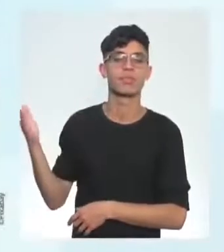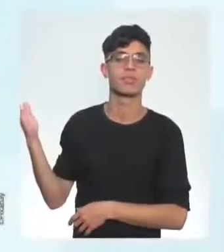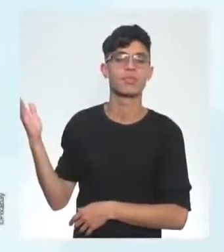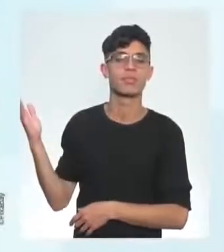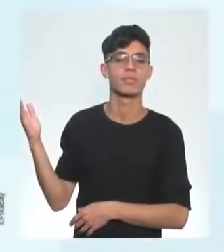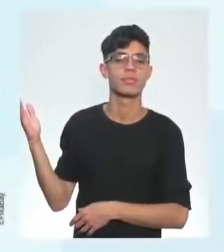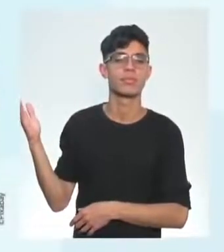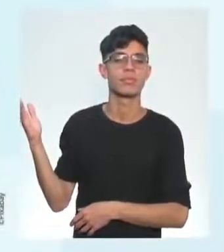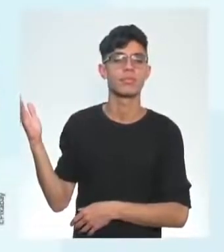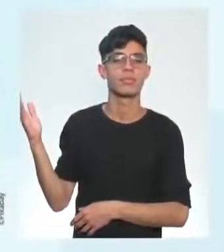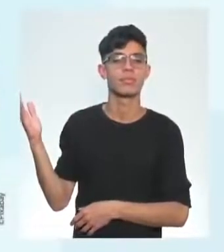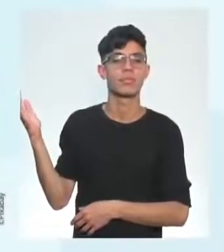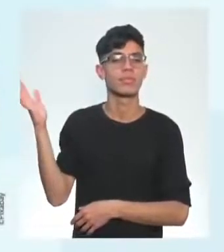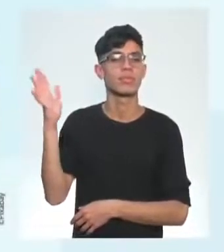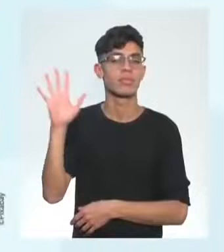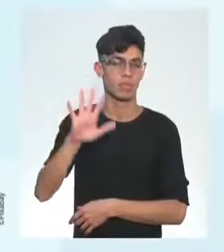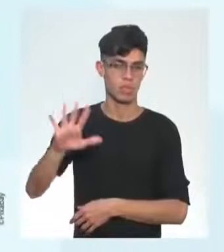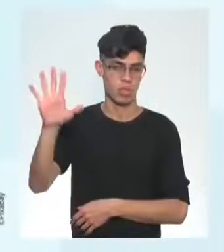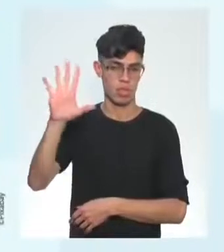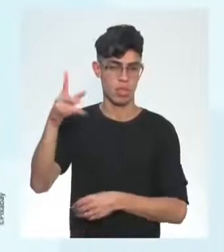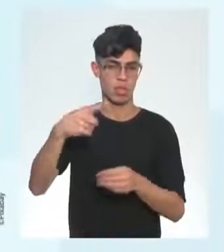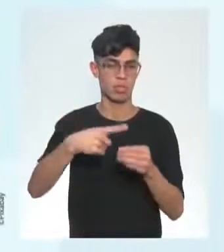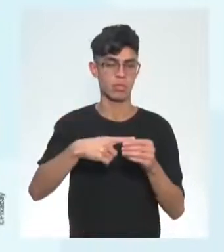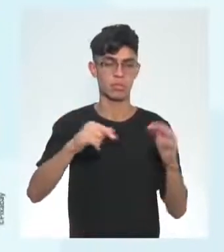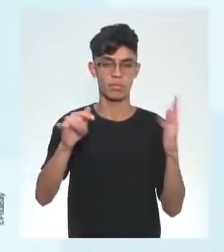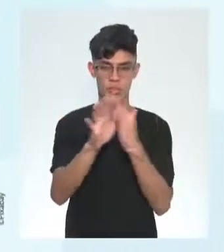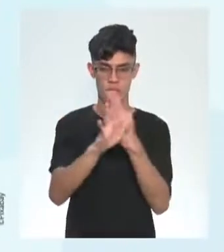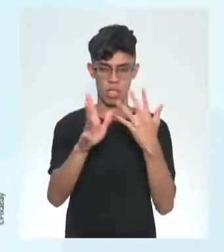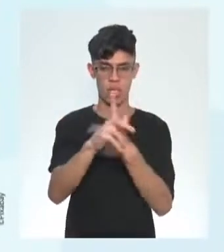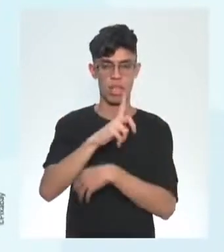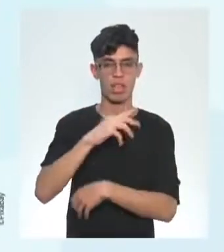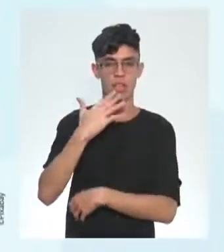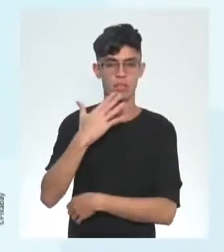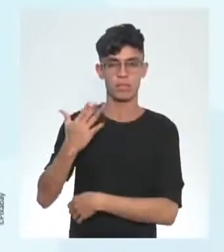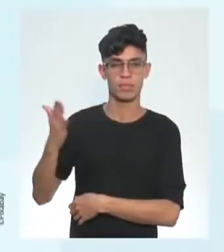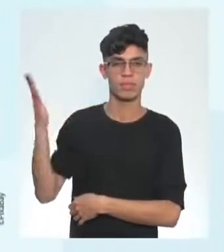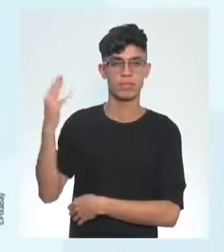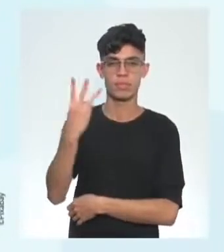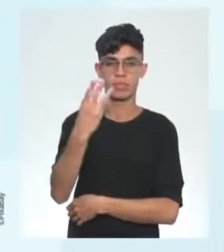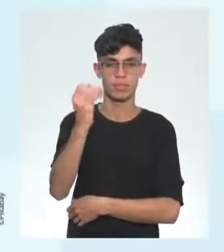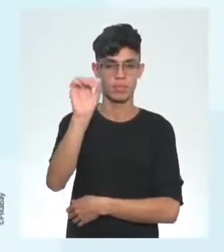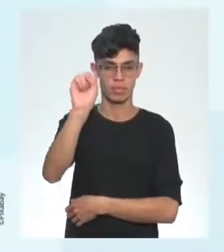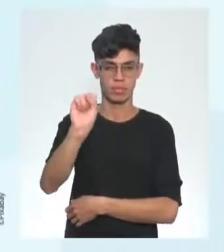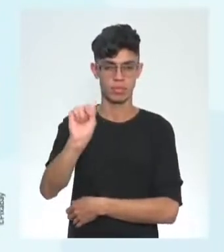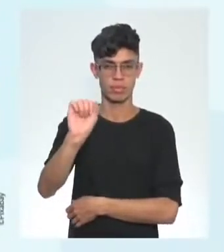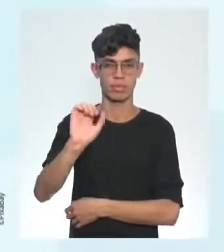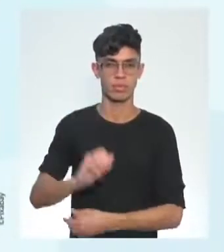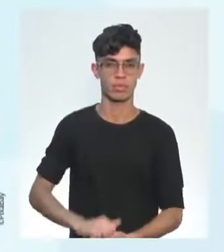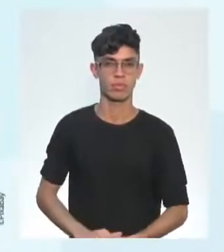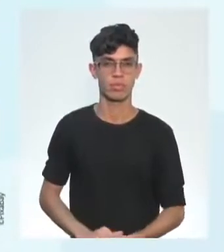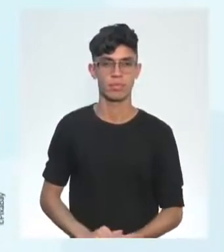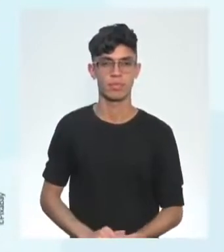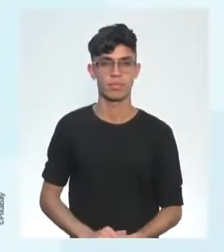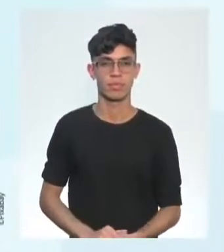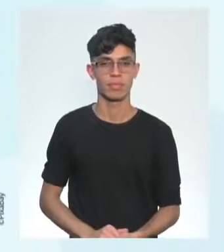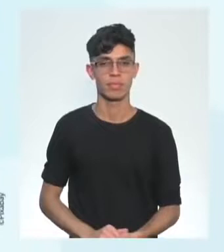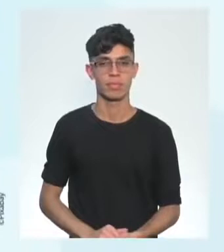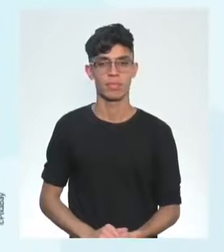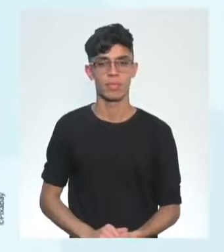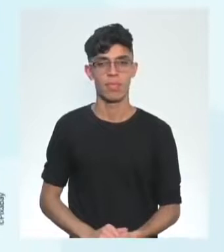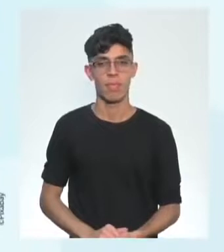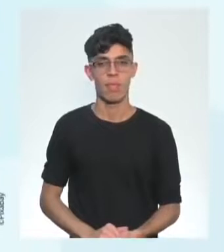melhor nesta cidade, nessa megalópole, nessa selva de concreto? 30 segundos, já voltamos.